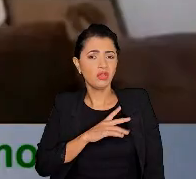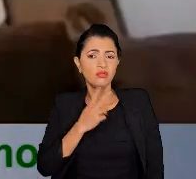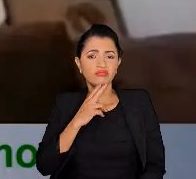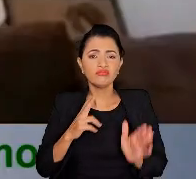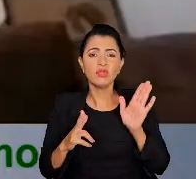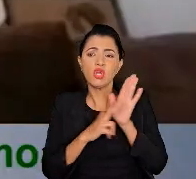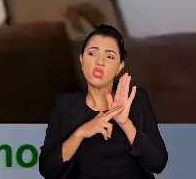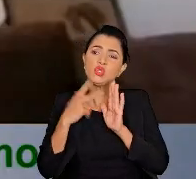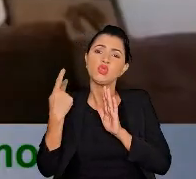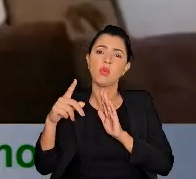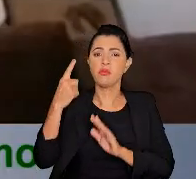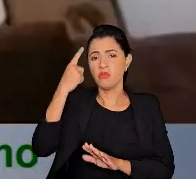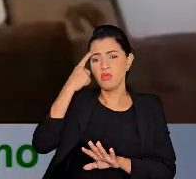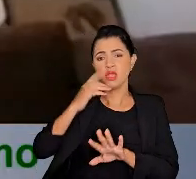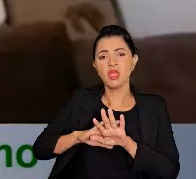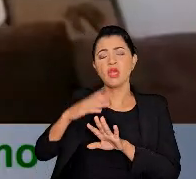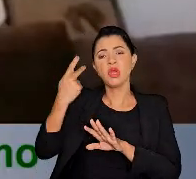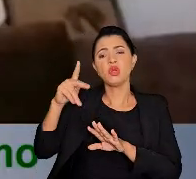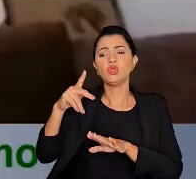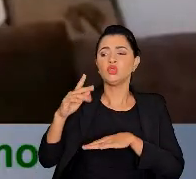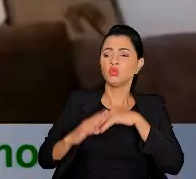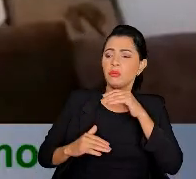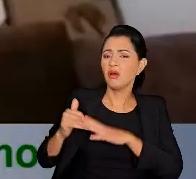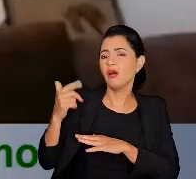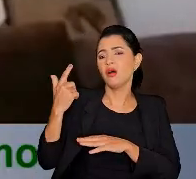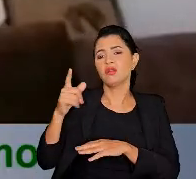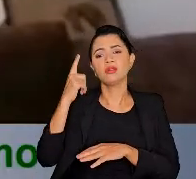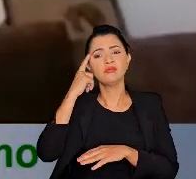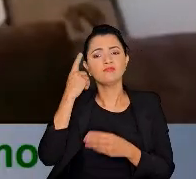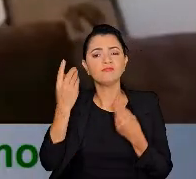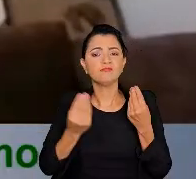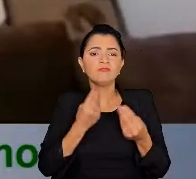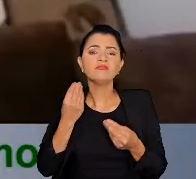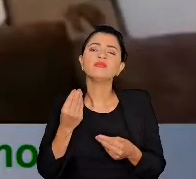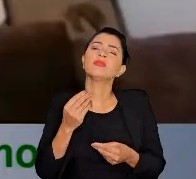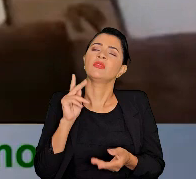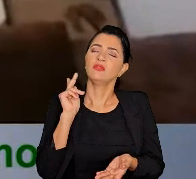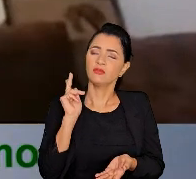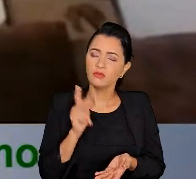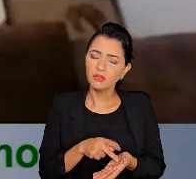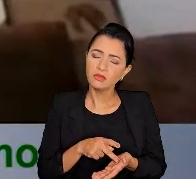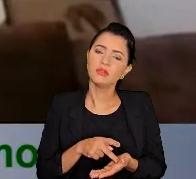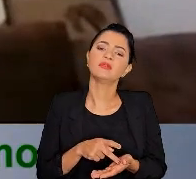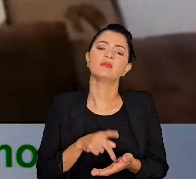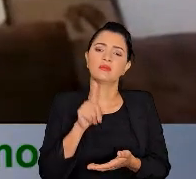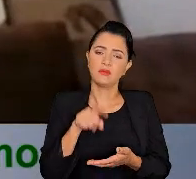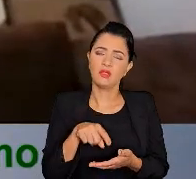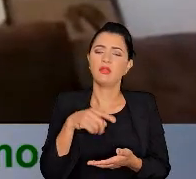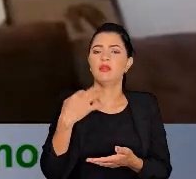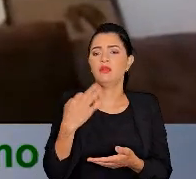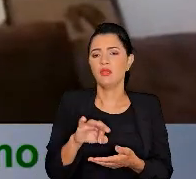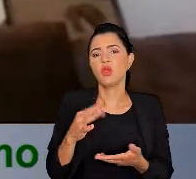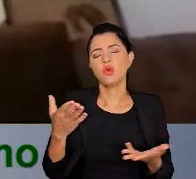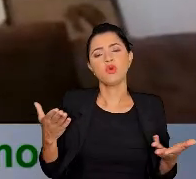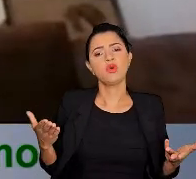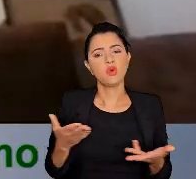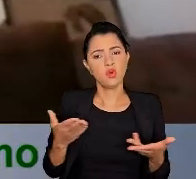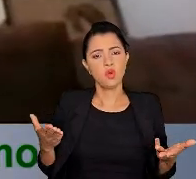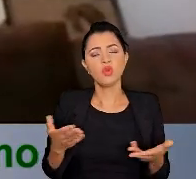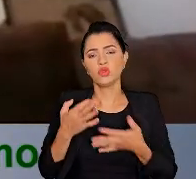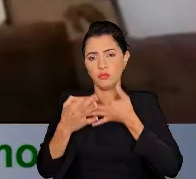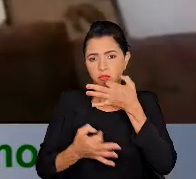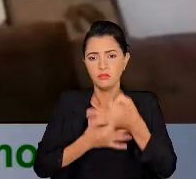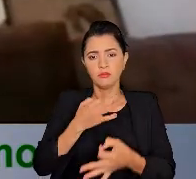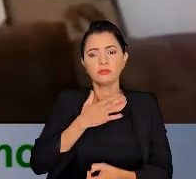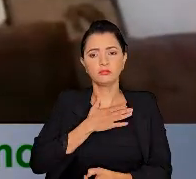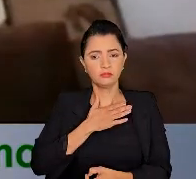sua ideologia, a sua prática. Então, na verdade, é óbvio que hoje, na minha opinião, depois